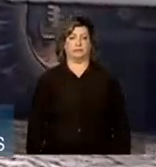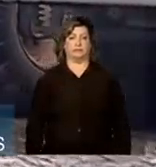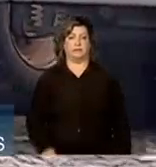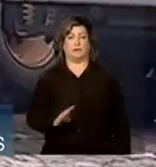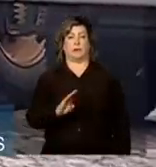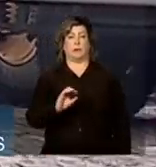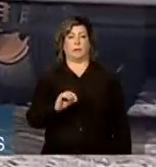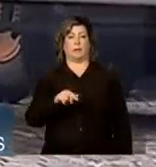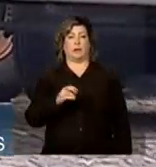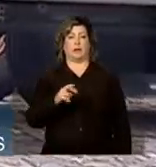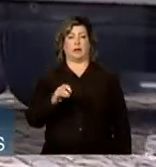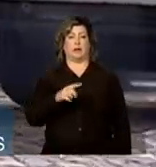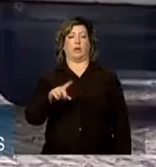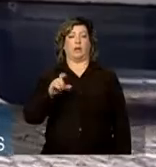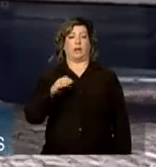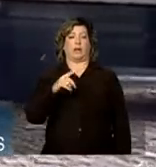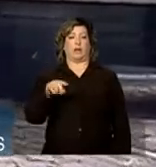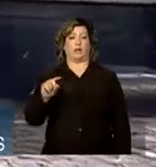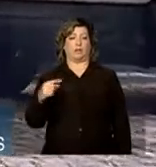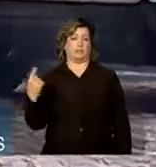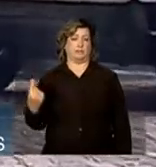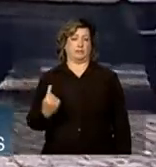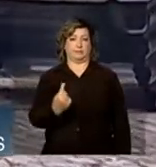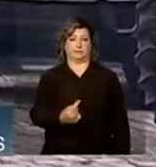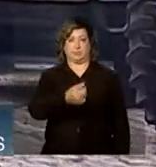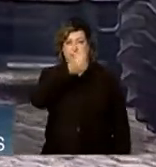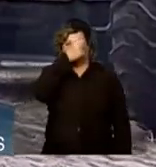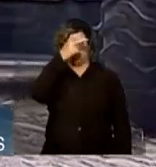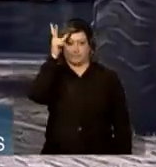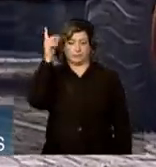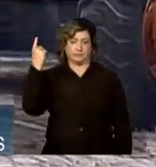Boqueirão do Leão, Luiz Augusto Schmidt.